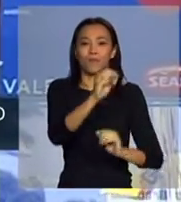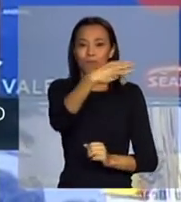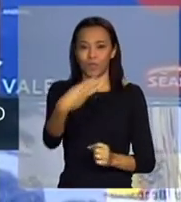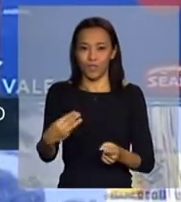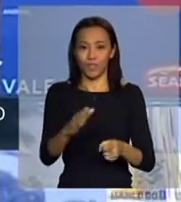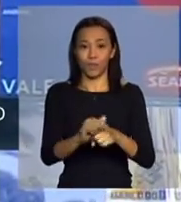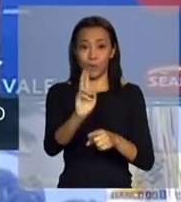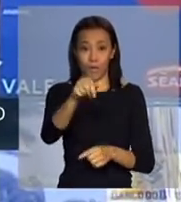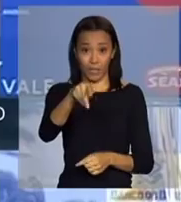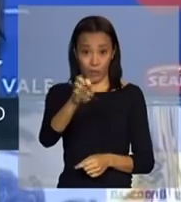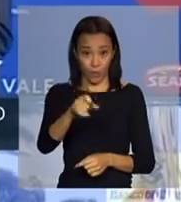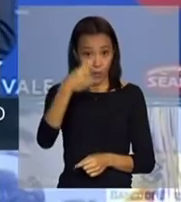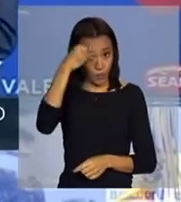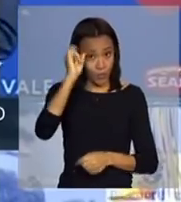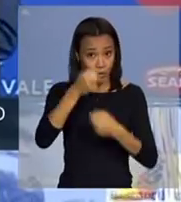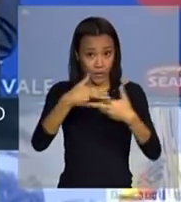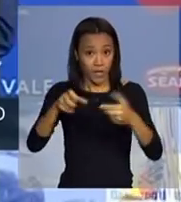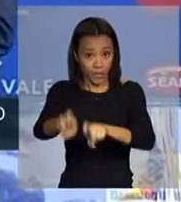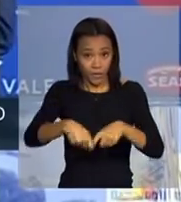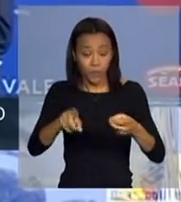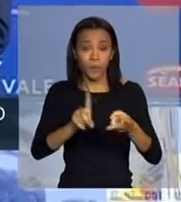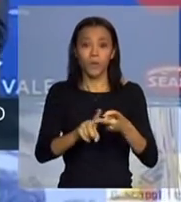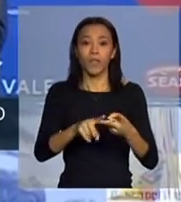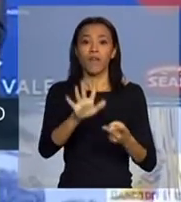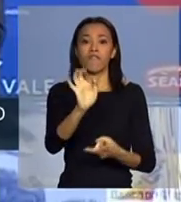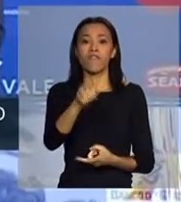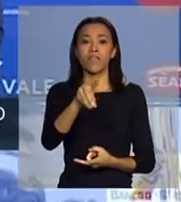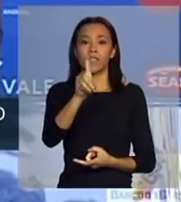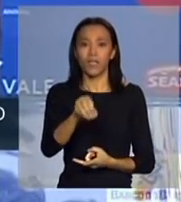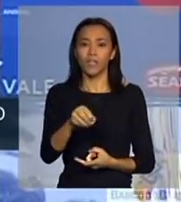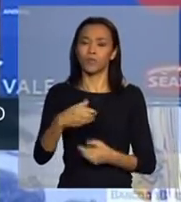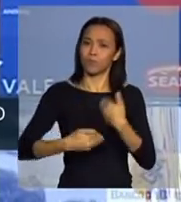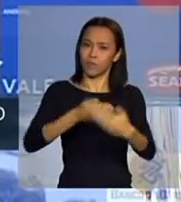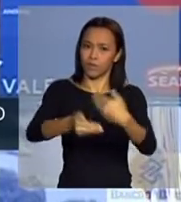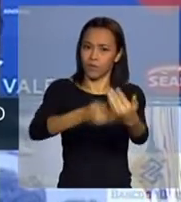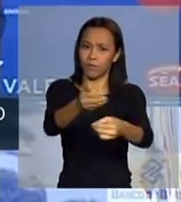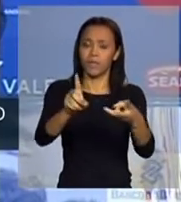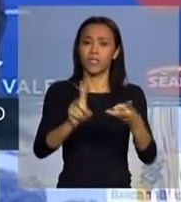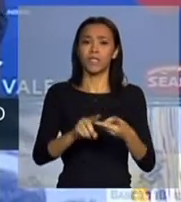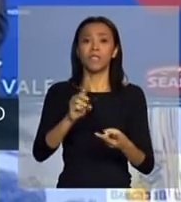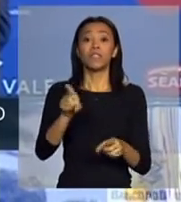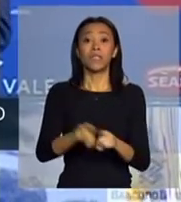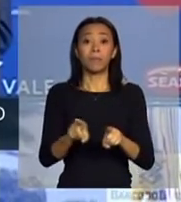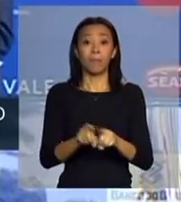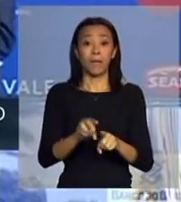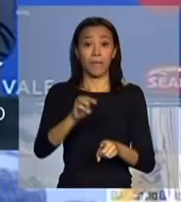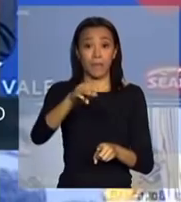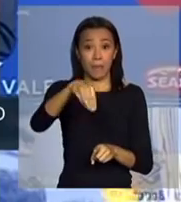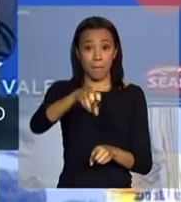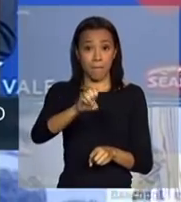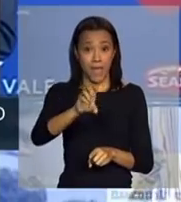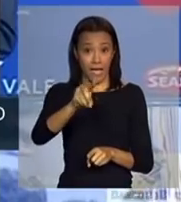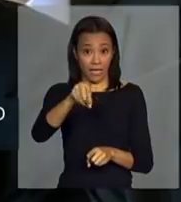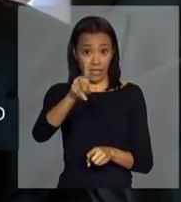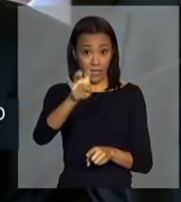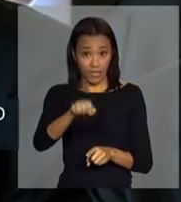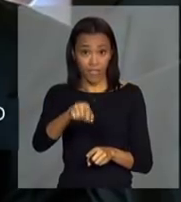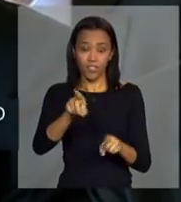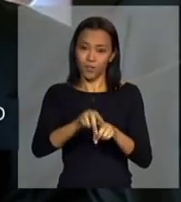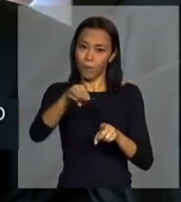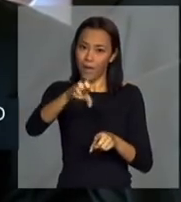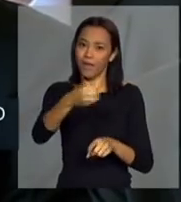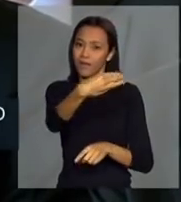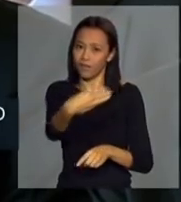da Agricultura, Fernando Pimentel do Desenvolvimento, Mercadante da Educação e esse